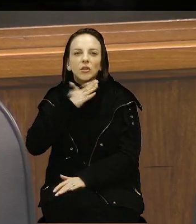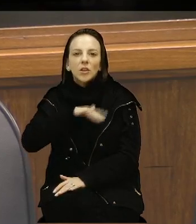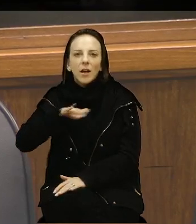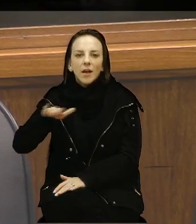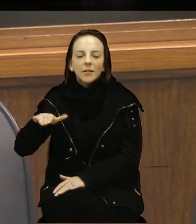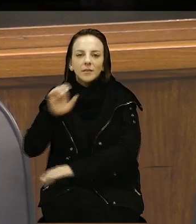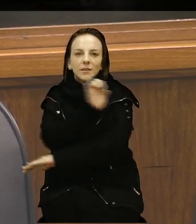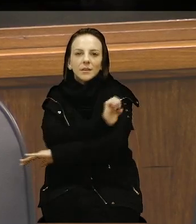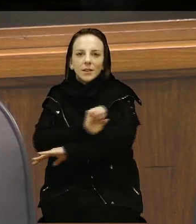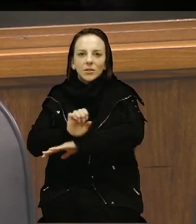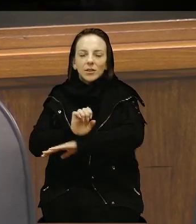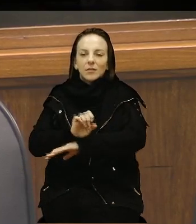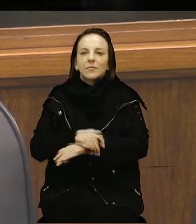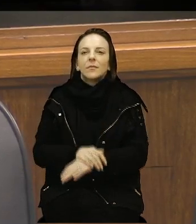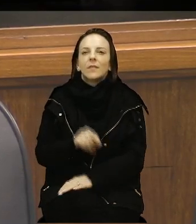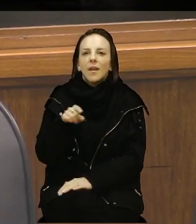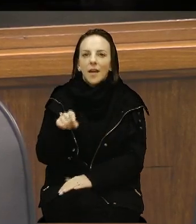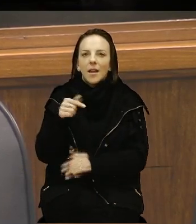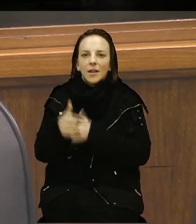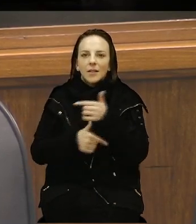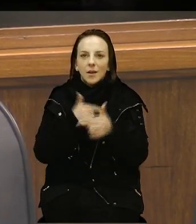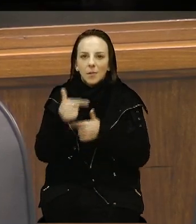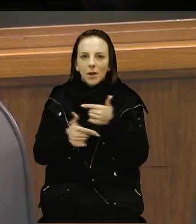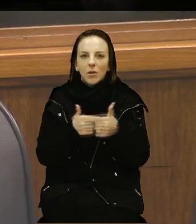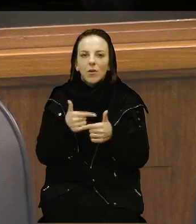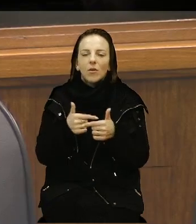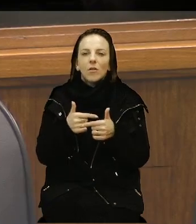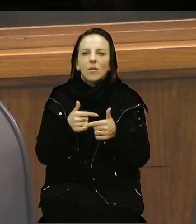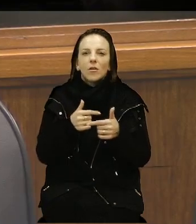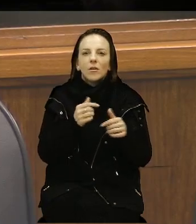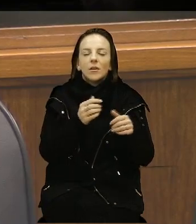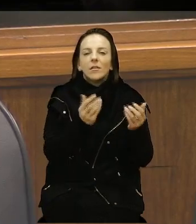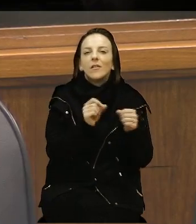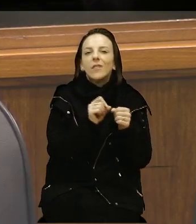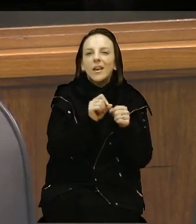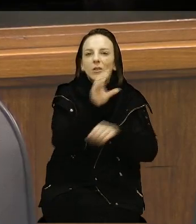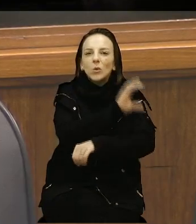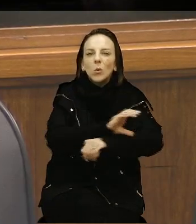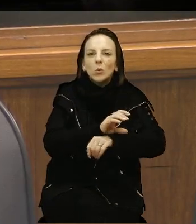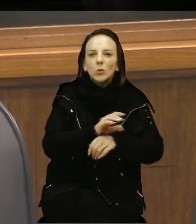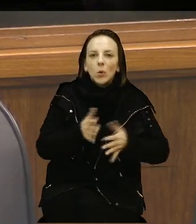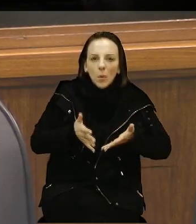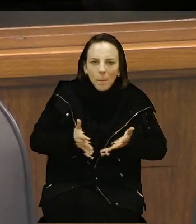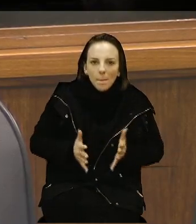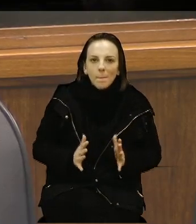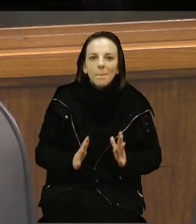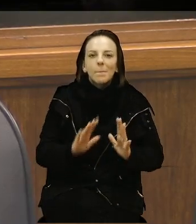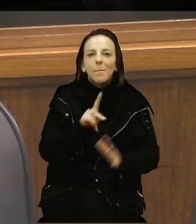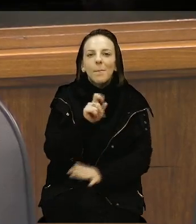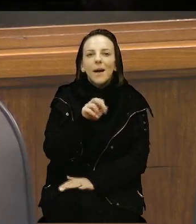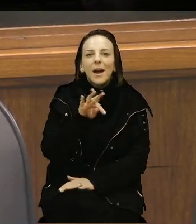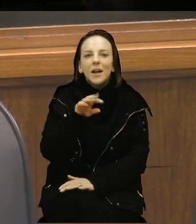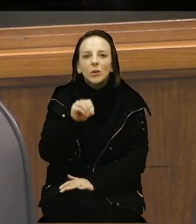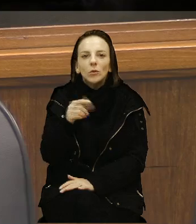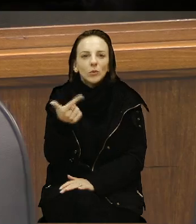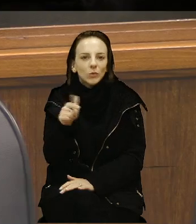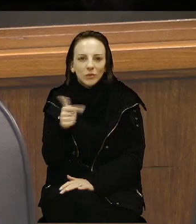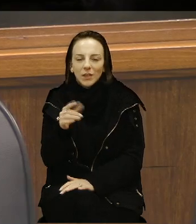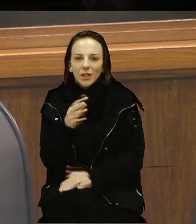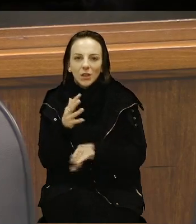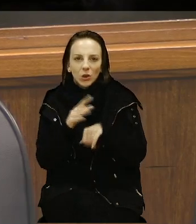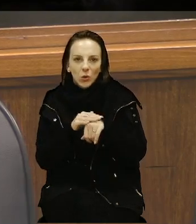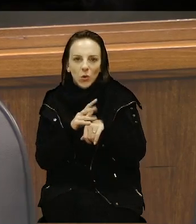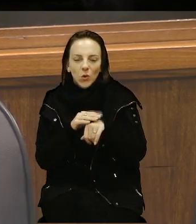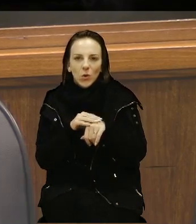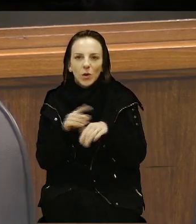época, participou da formação Parto Sem Dor, curso ministrado pelo próprio obstetra francês Fernandes